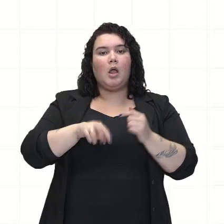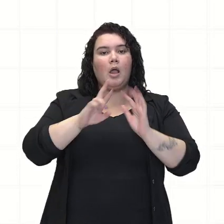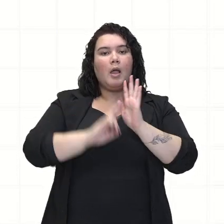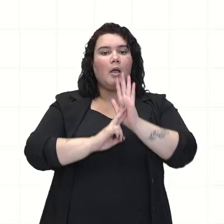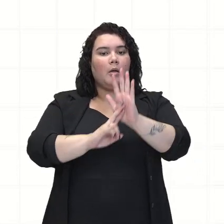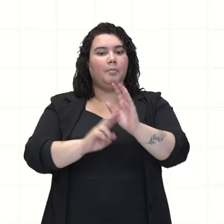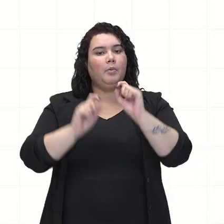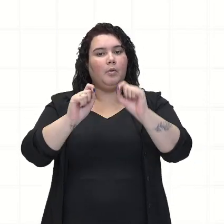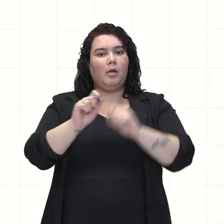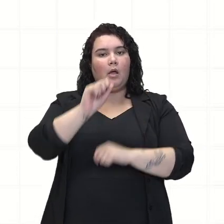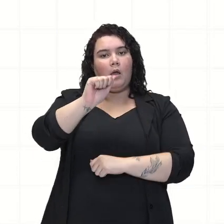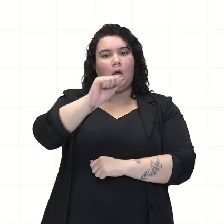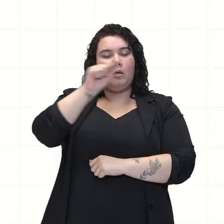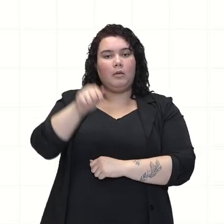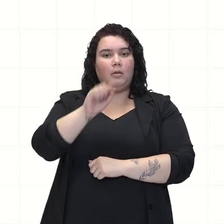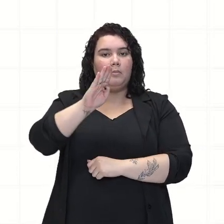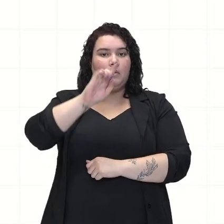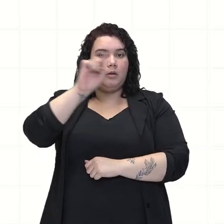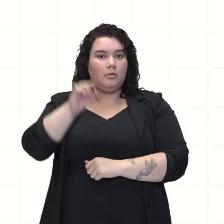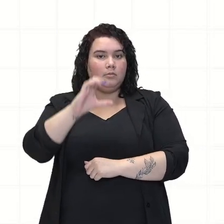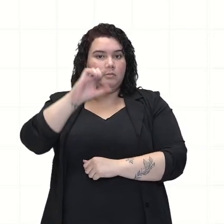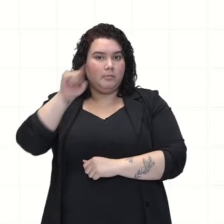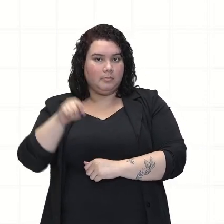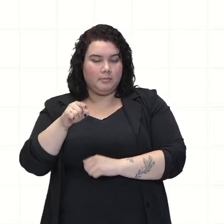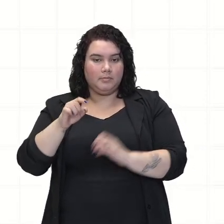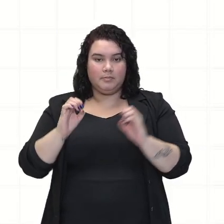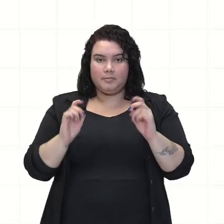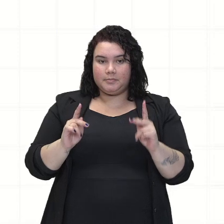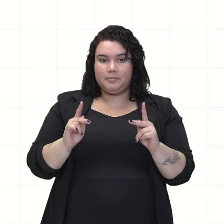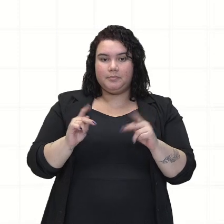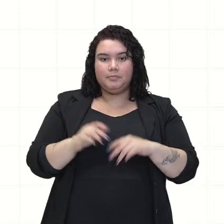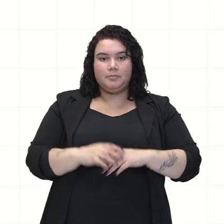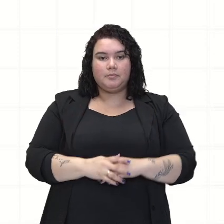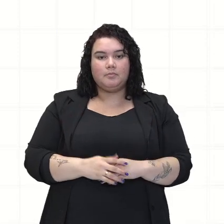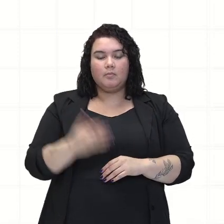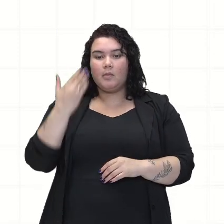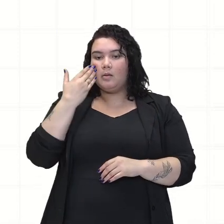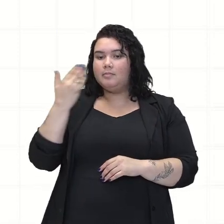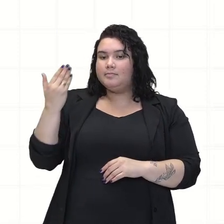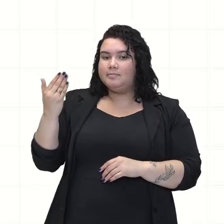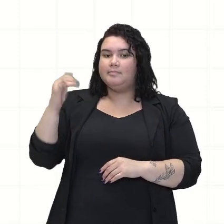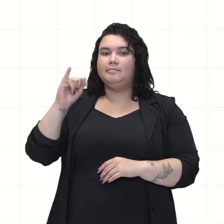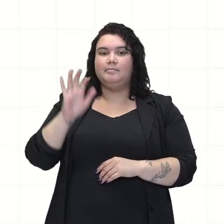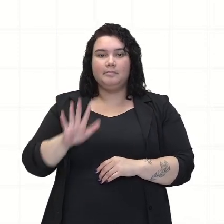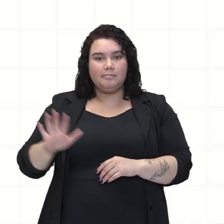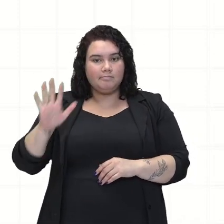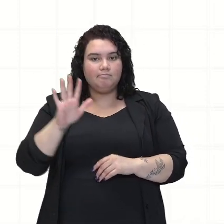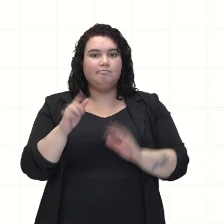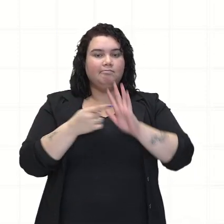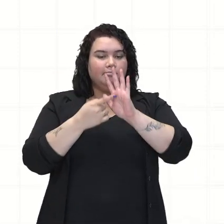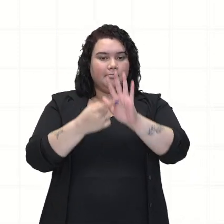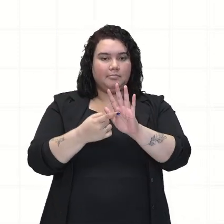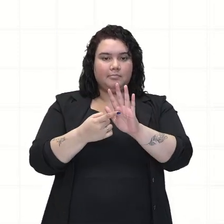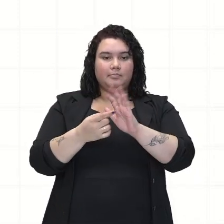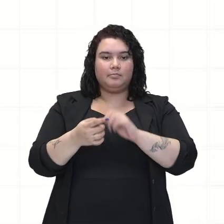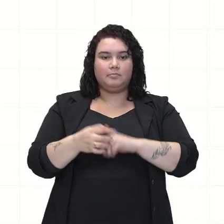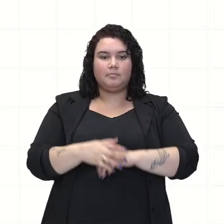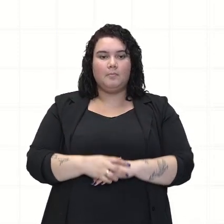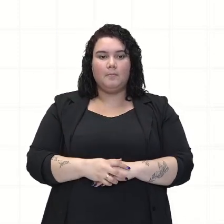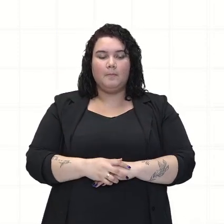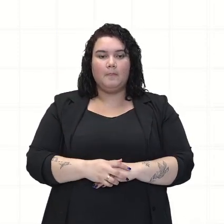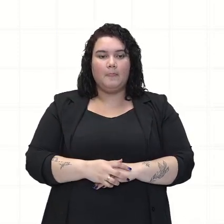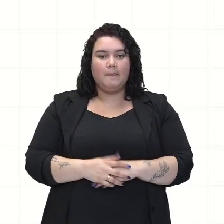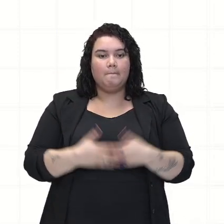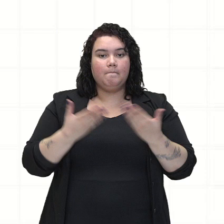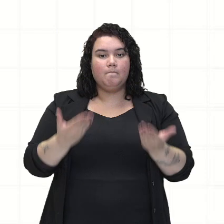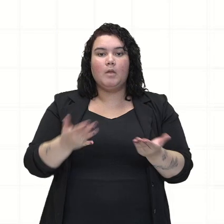pelo triângulo A', B', C'. E aí nós temos a imagem. Então, olha só. Aqui nós temos